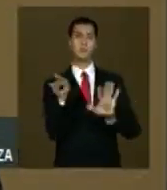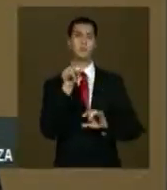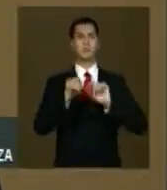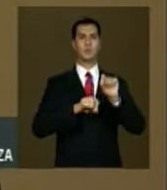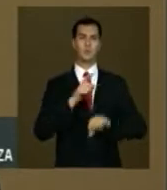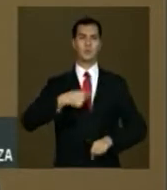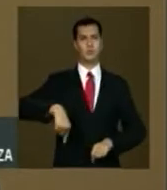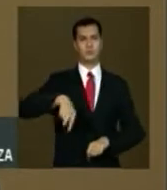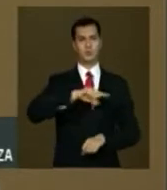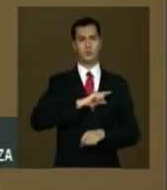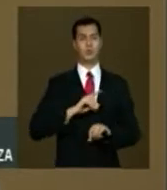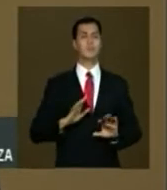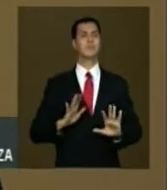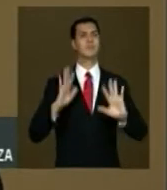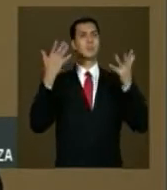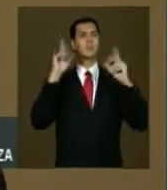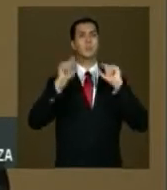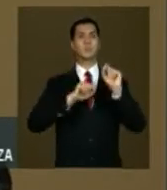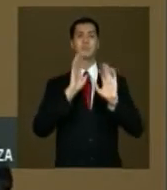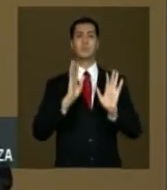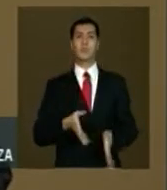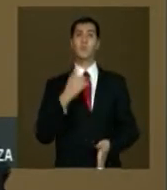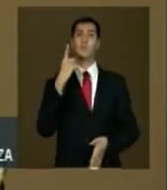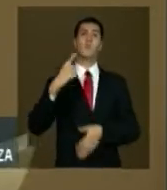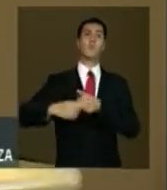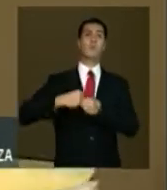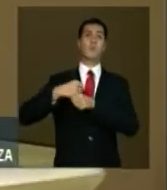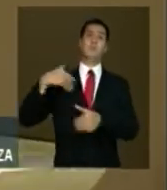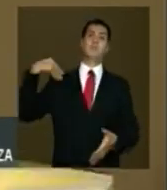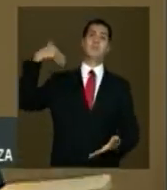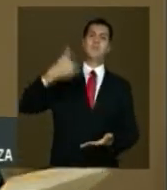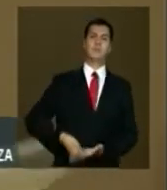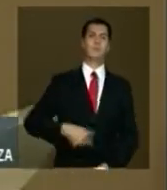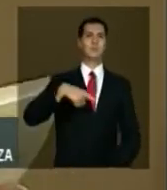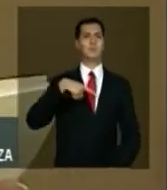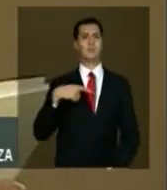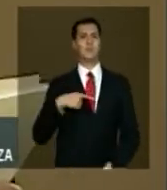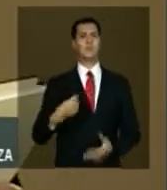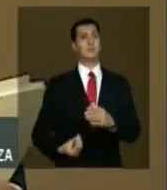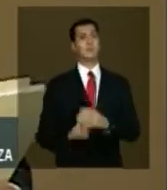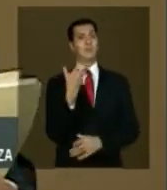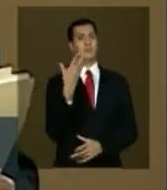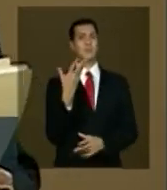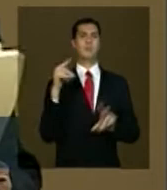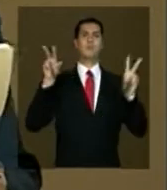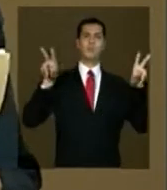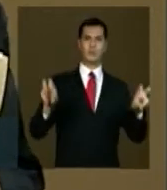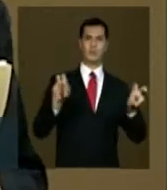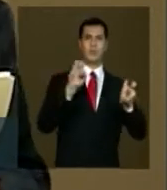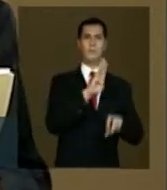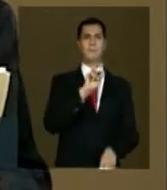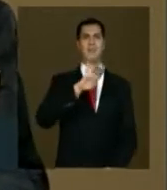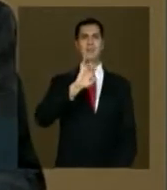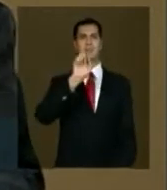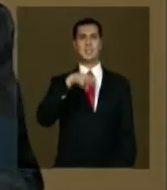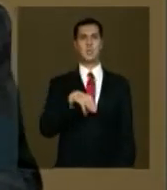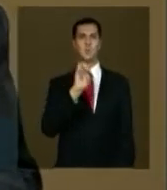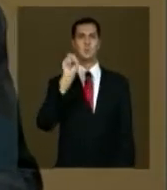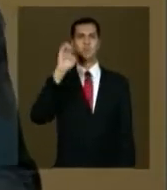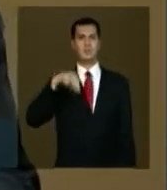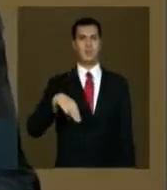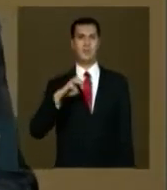nosso plano Brasil sem miséria portanto é uma alegria muito grande poder est celebrando um ano do Brasil sem